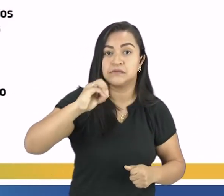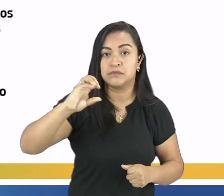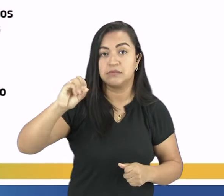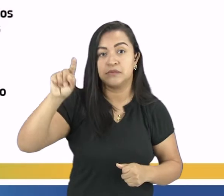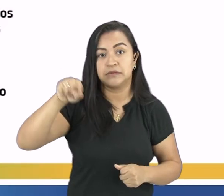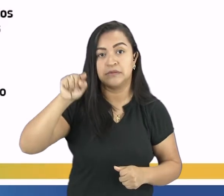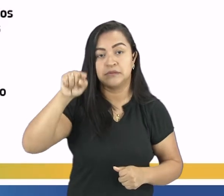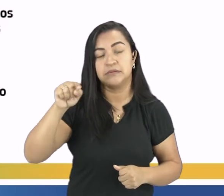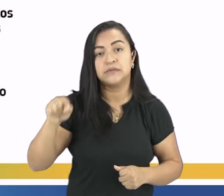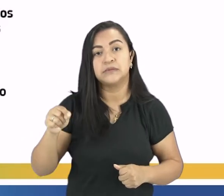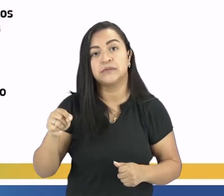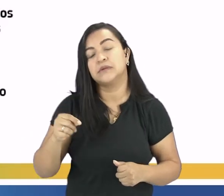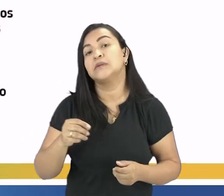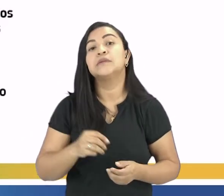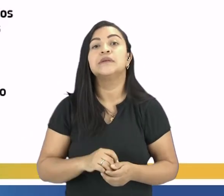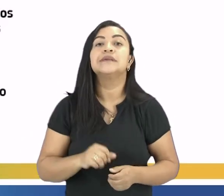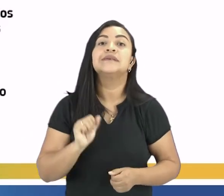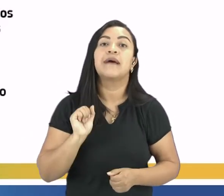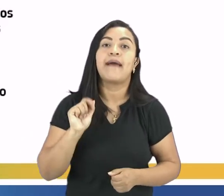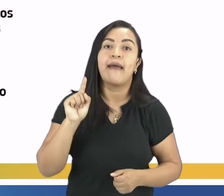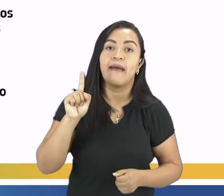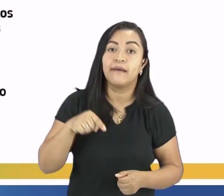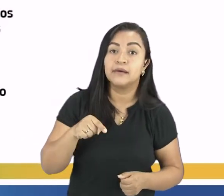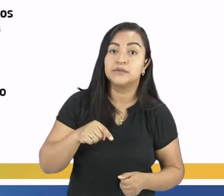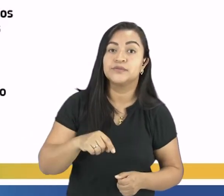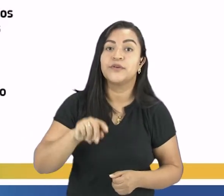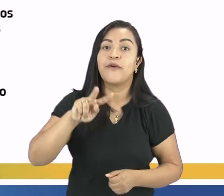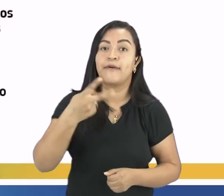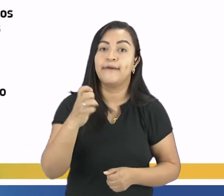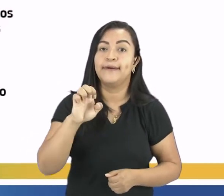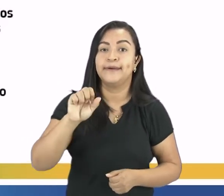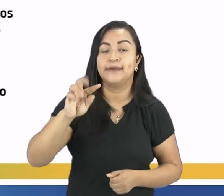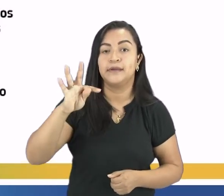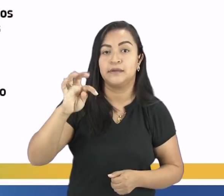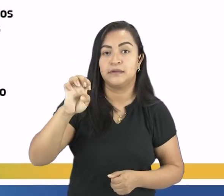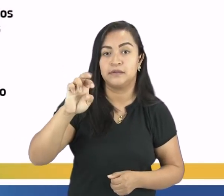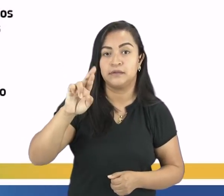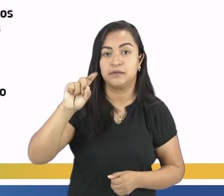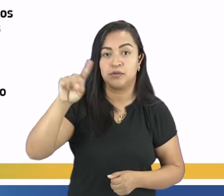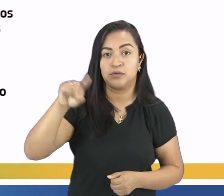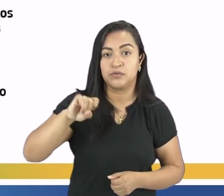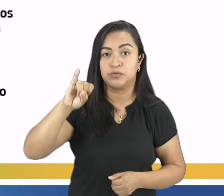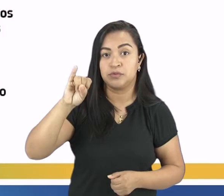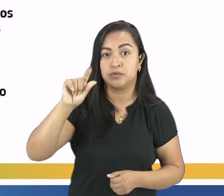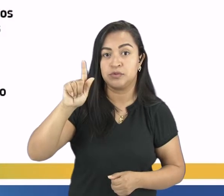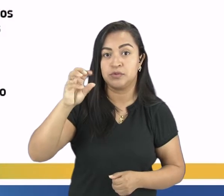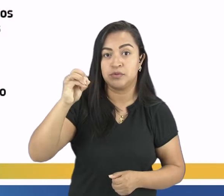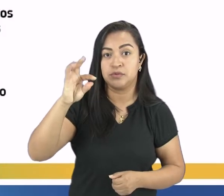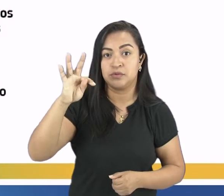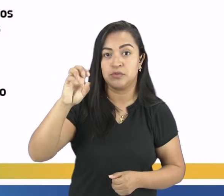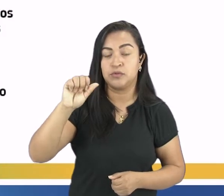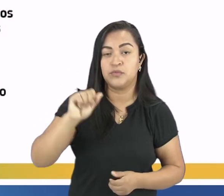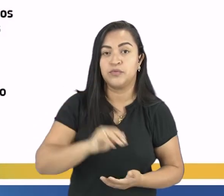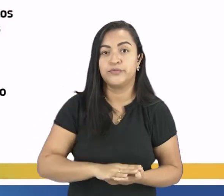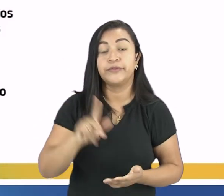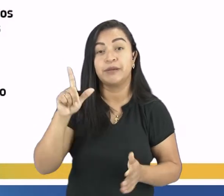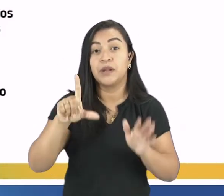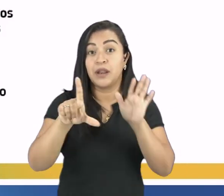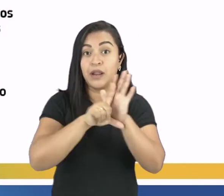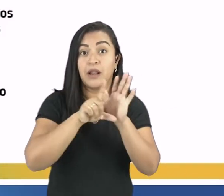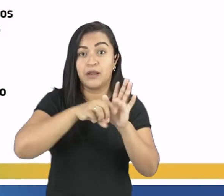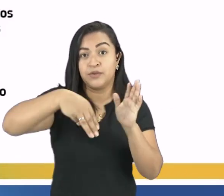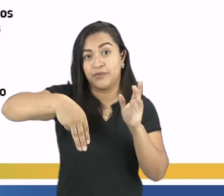minha primeira filiação seriam de indivíduos heterozigotos. A gente ia lembrar da primeira lei de Mendel, né? Da segregação dos